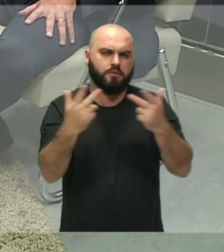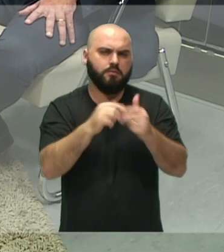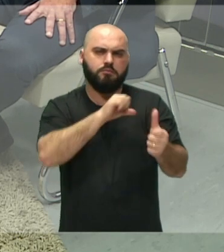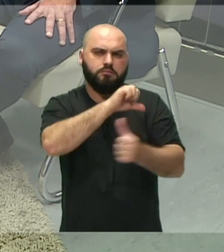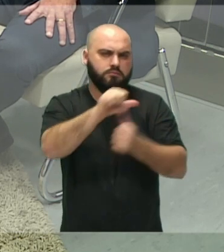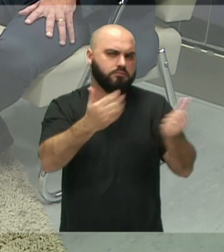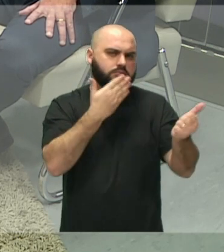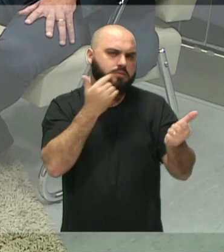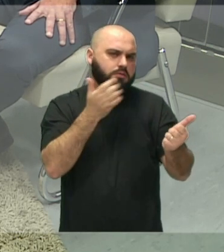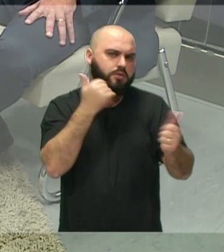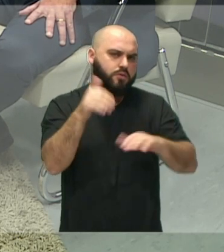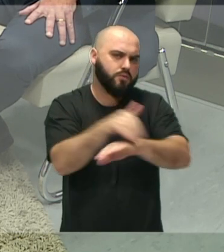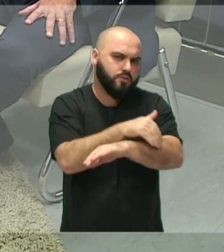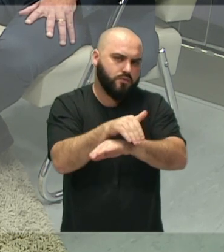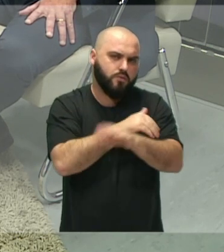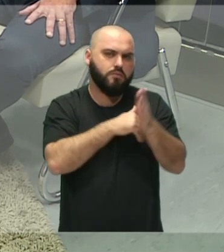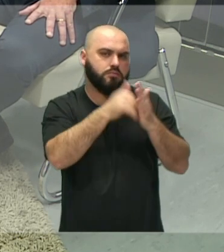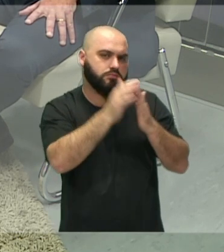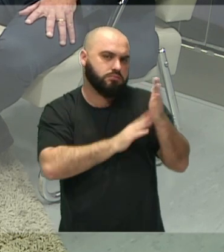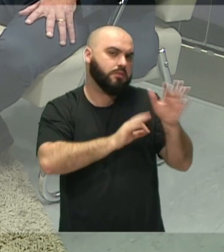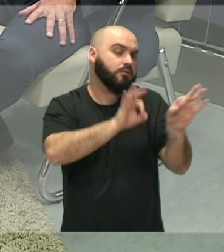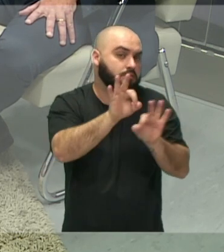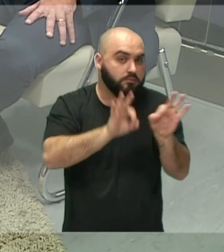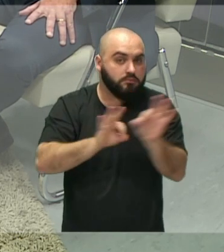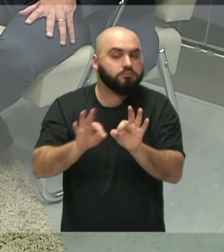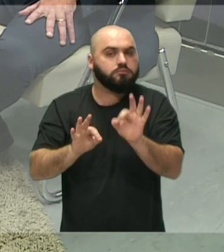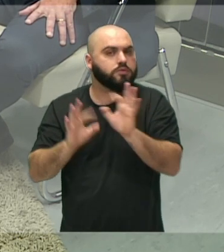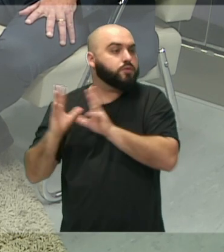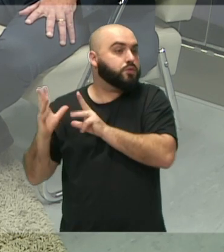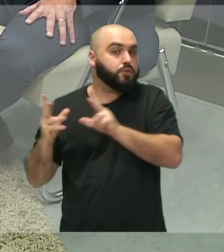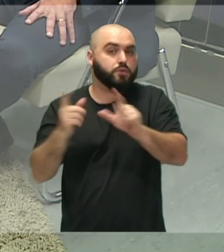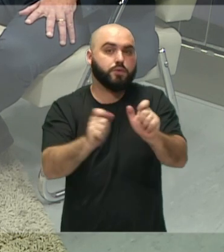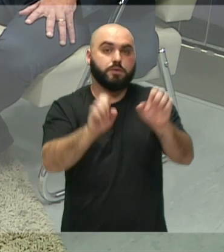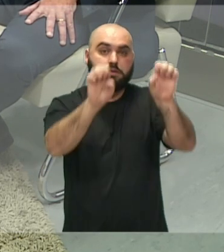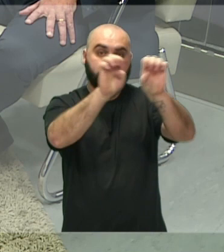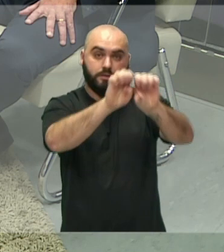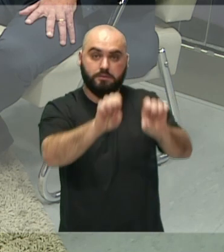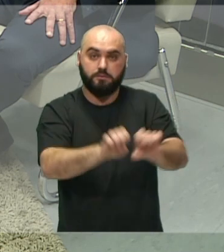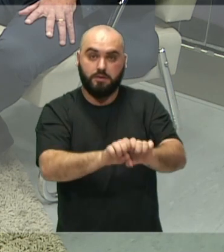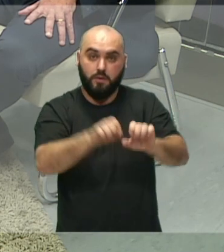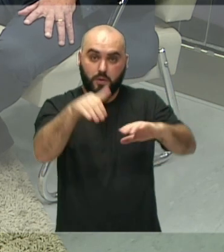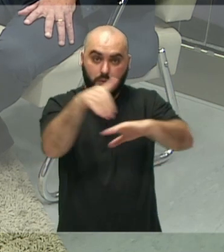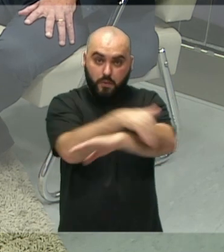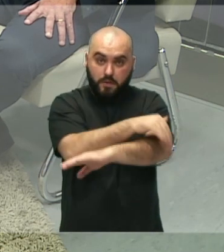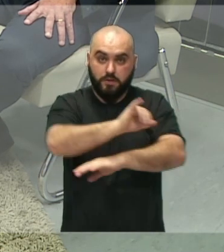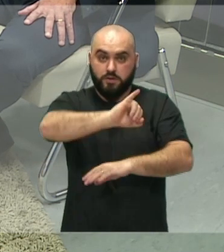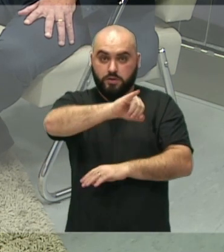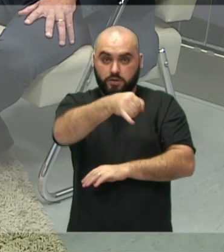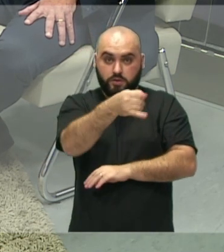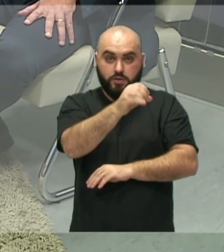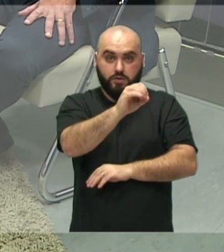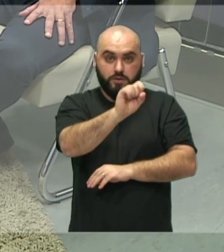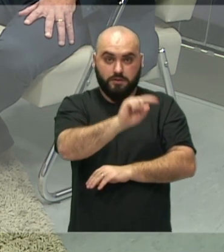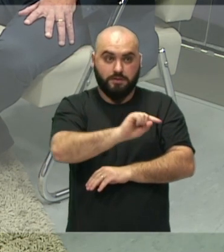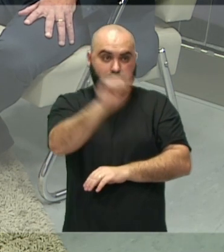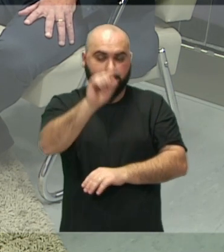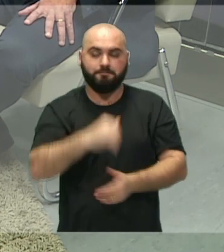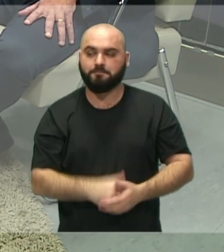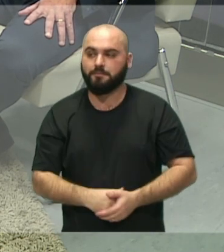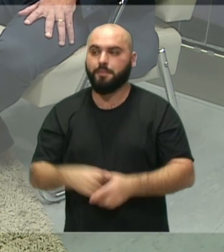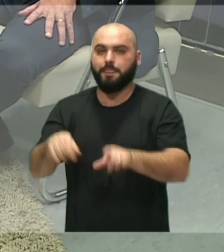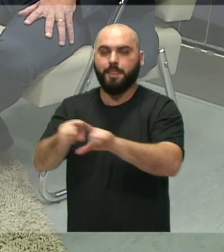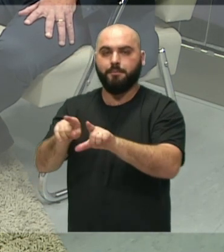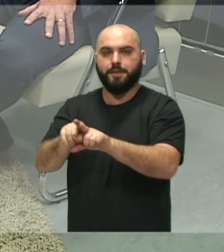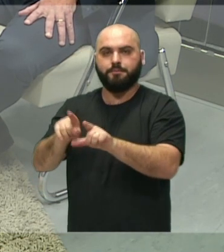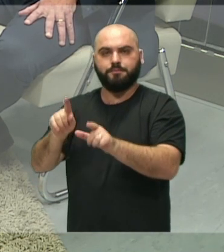mesmo, pintura, arrumar, né, diversas situações da estrutura urbana da Rua José Gal. Outra coisa é uma quadra de tênis no